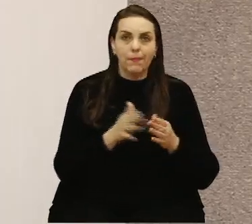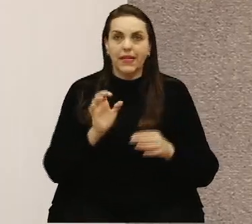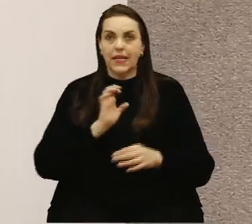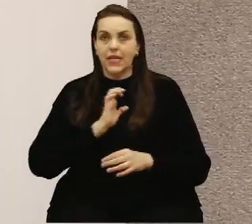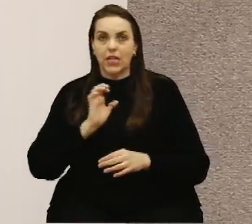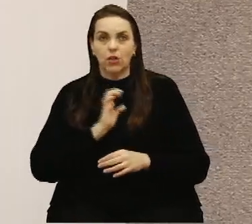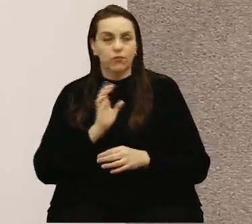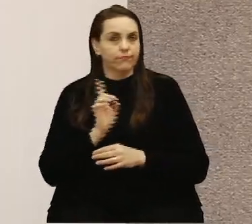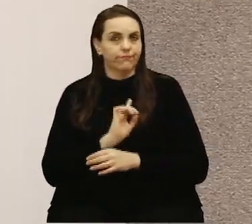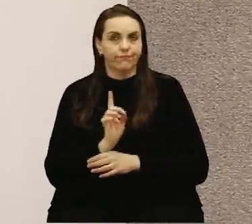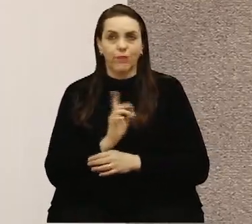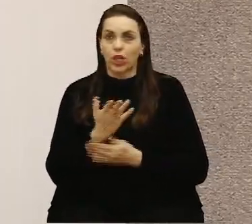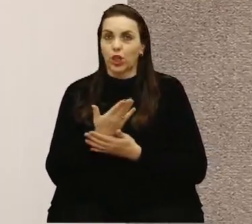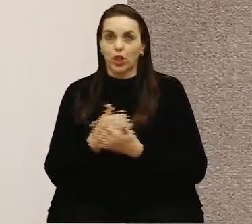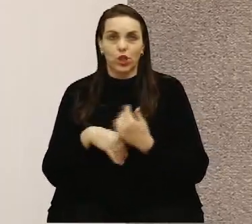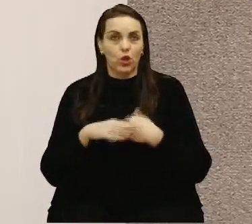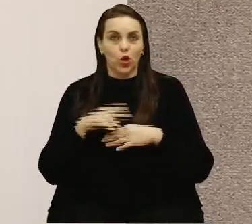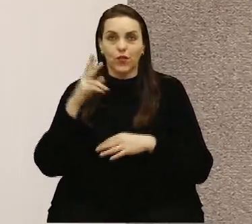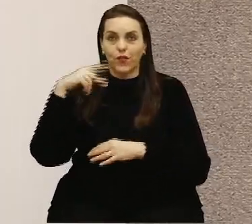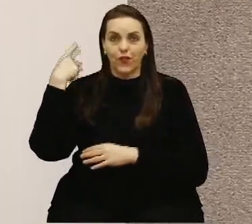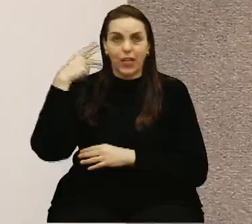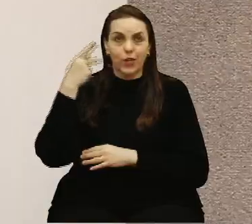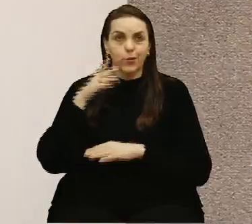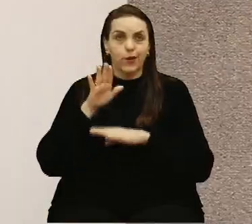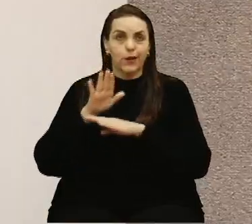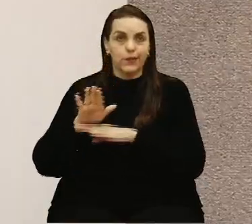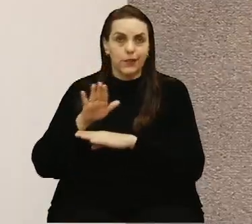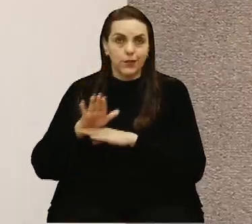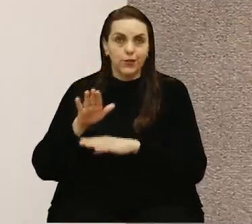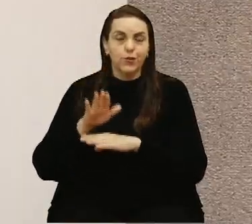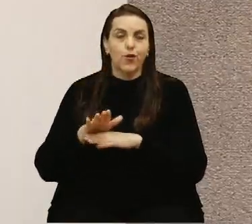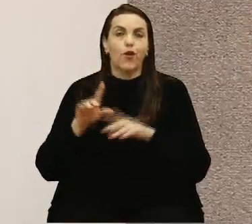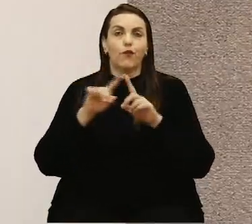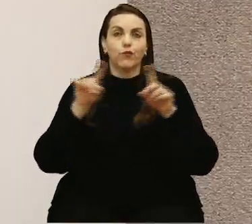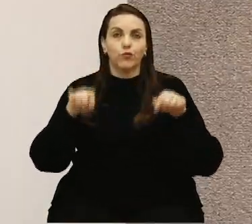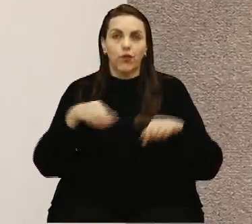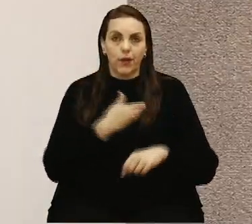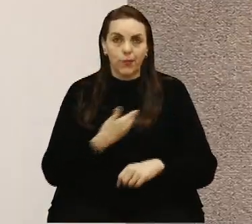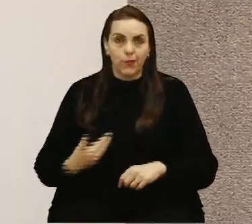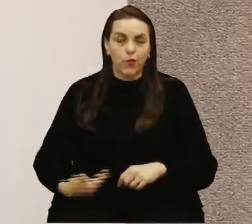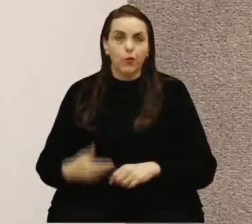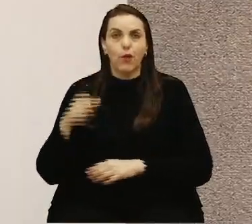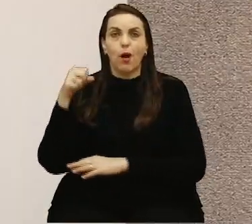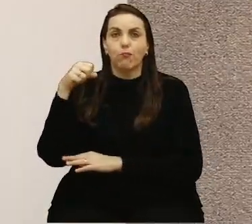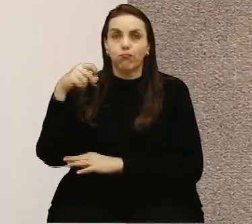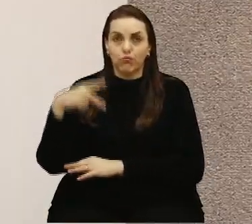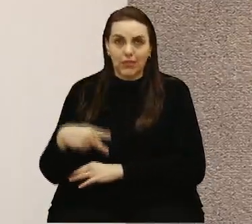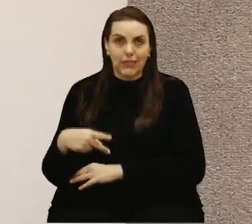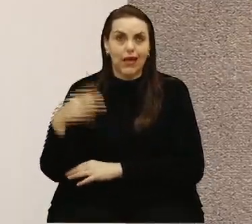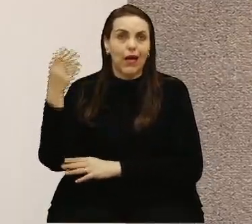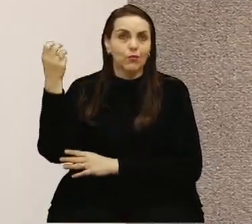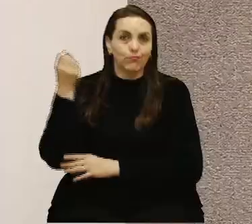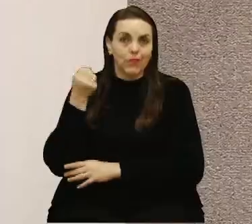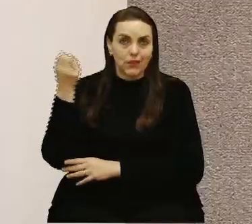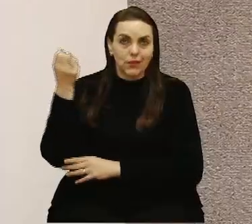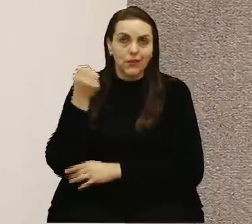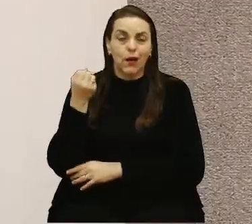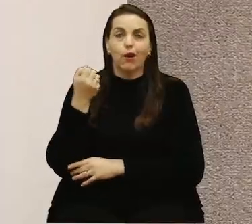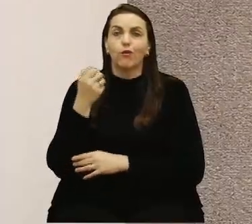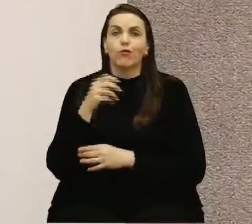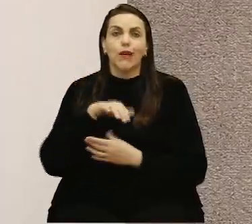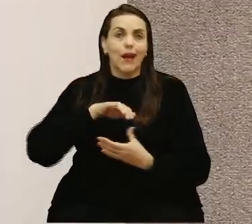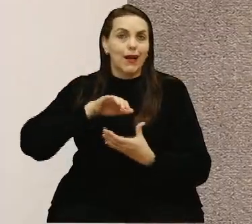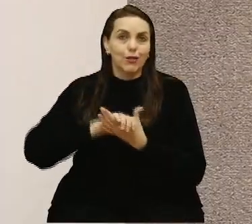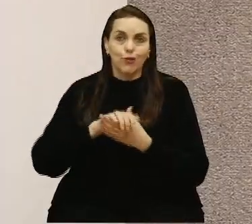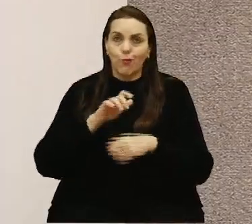todo mundo. Chegou para vereador, chegou para assessor, chegou para servidor público, chegou para aposentado, para pensionista, para quem é recém-casado,